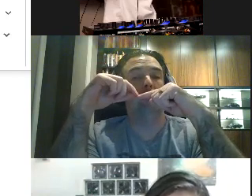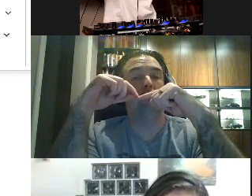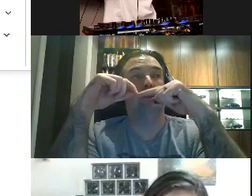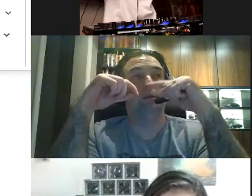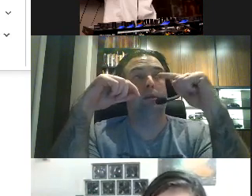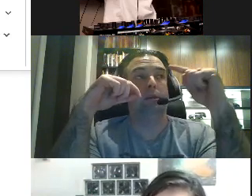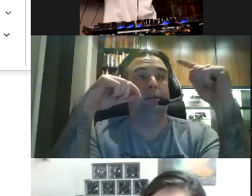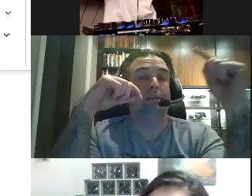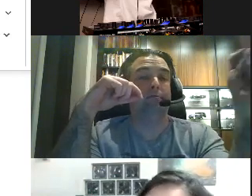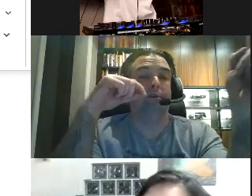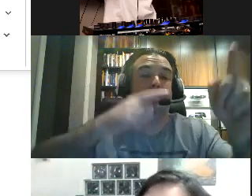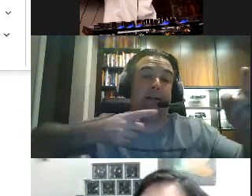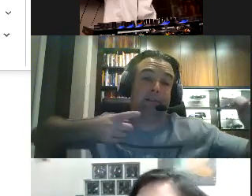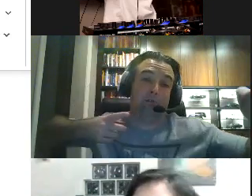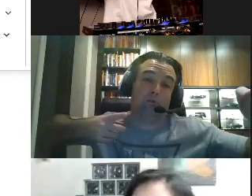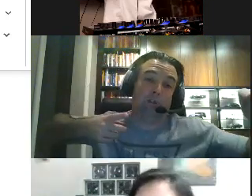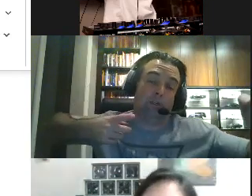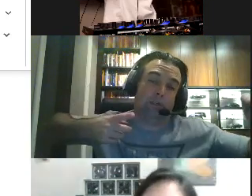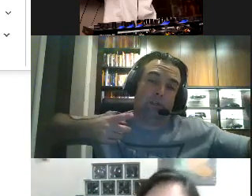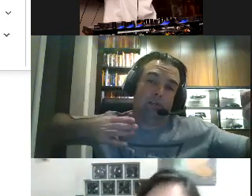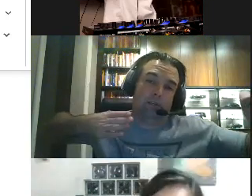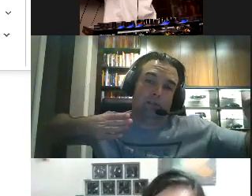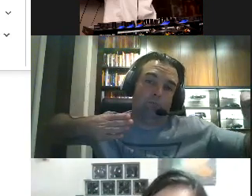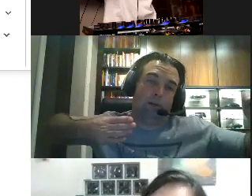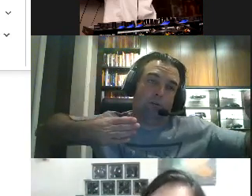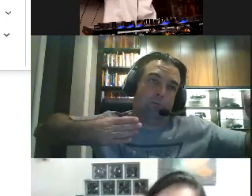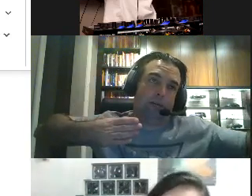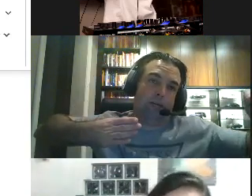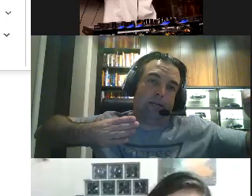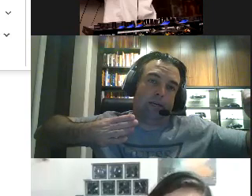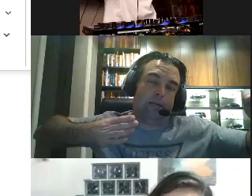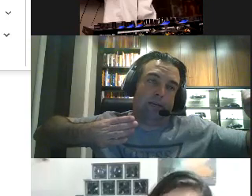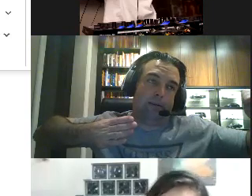Paulo e a escala foi em Caracas. Cruza São Paulo,